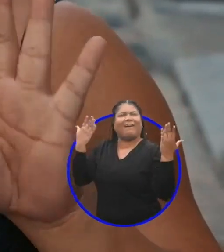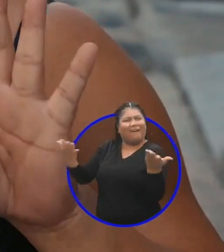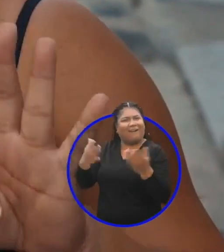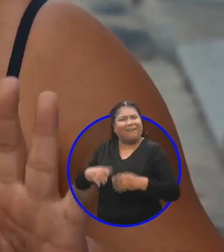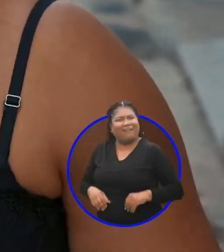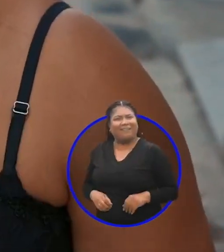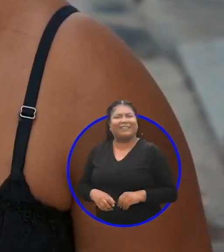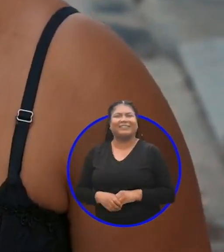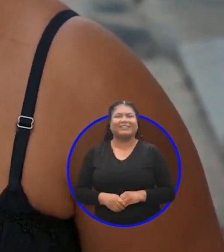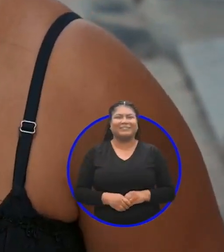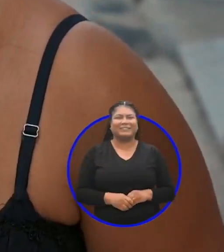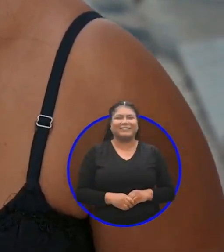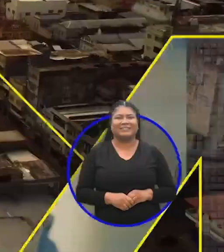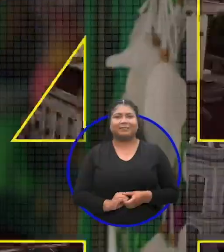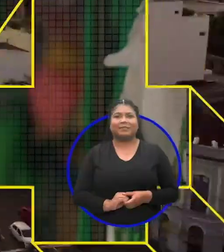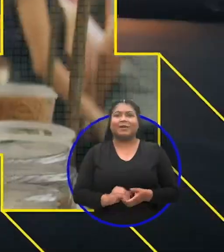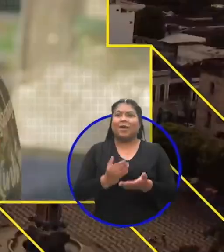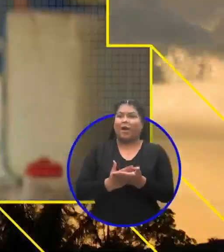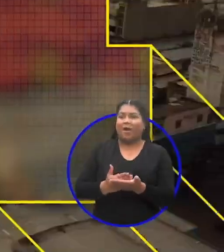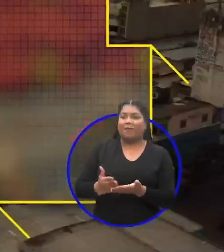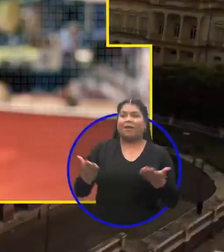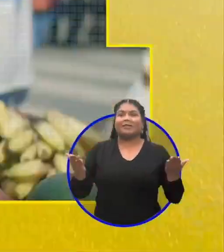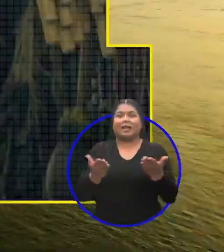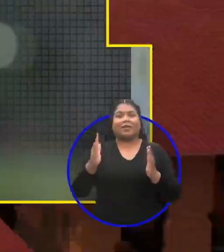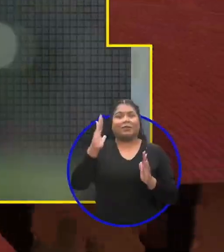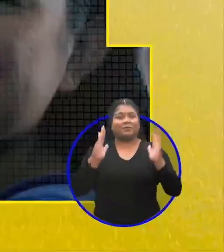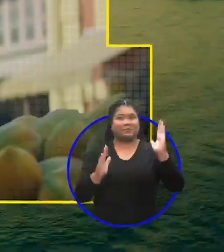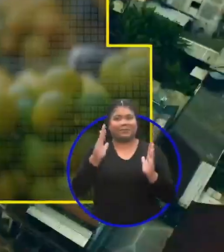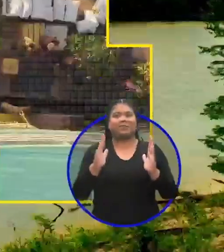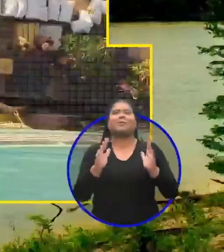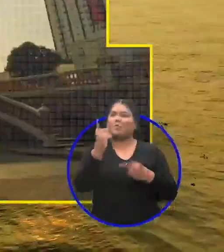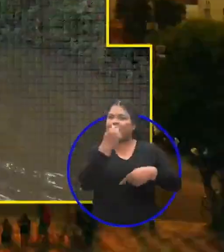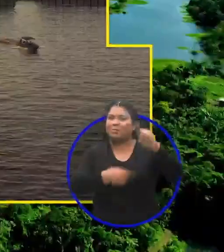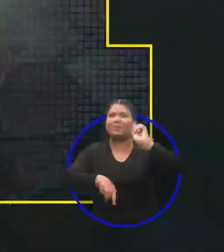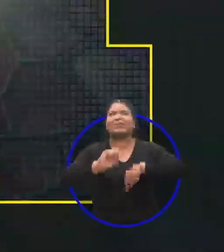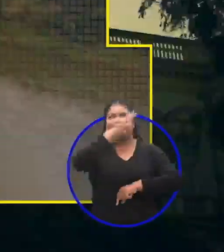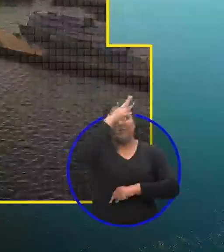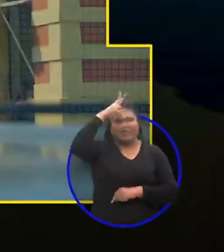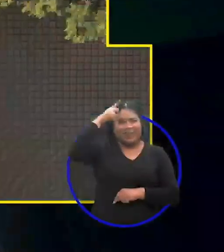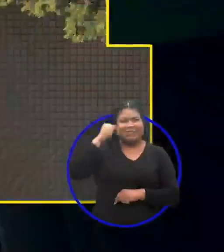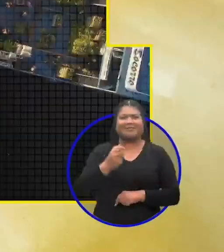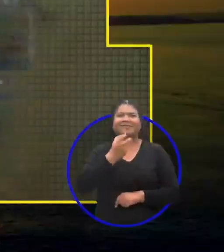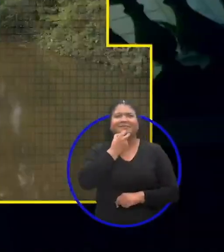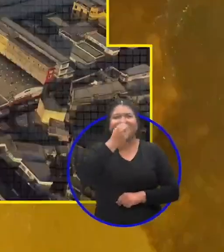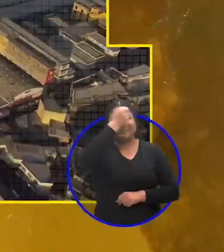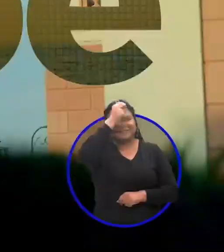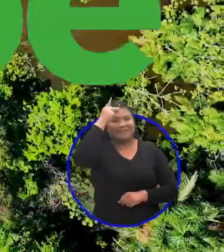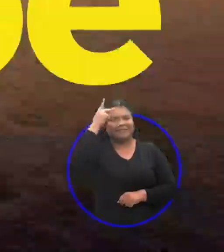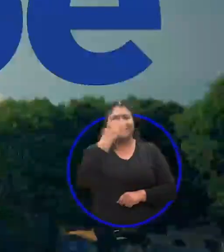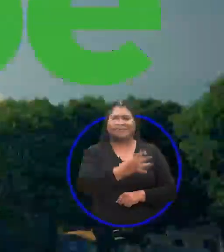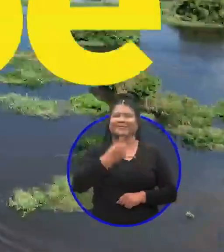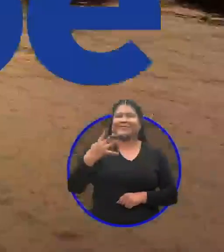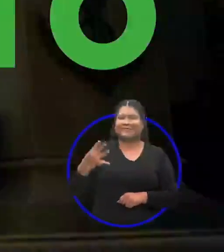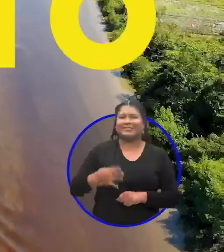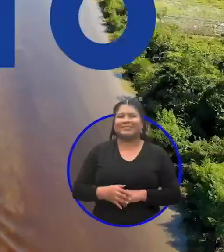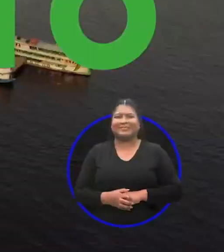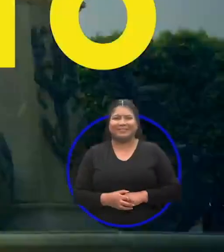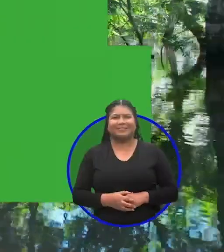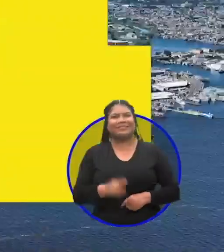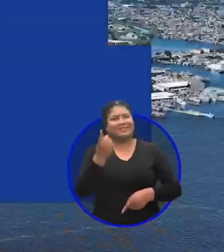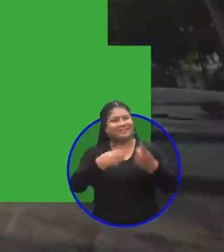que é 44, papai! Começa agora o programa de quem vai mudar Manaus. Cidade